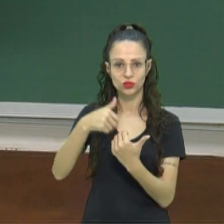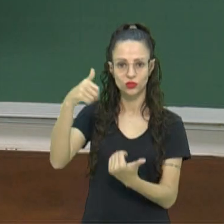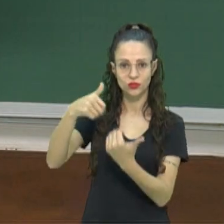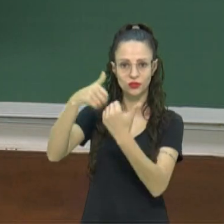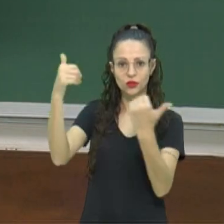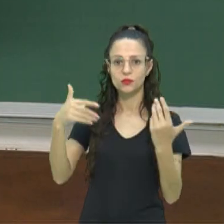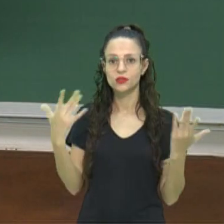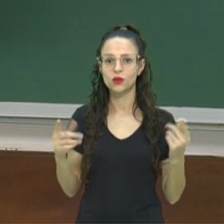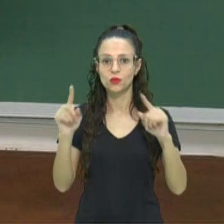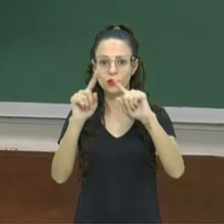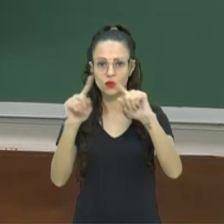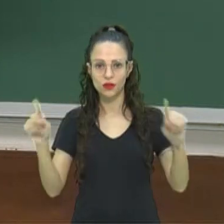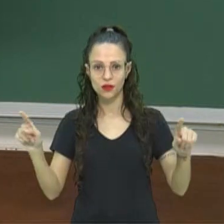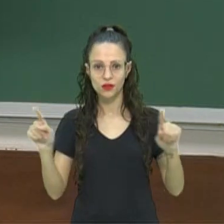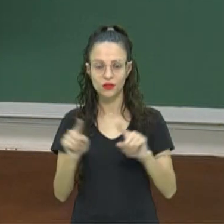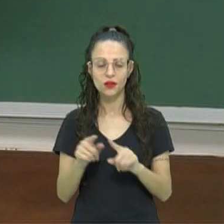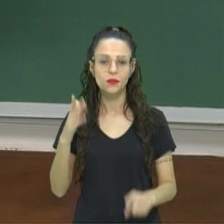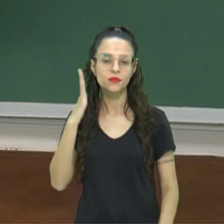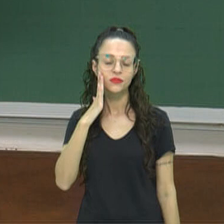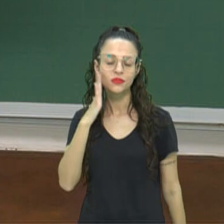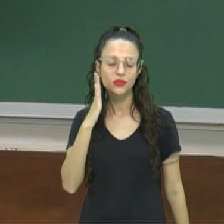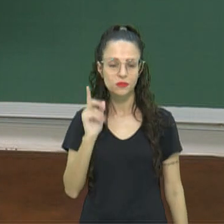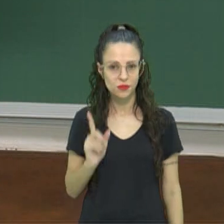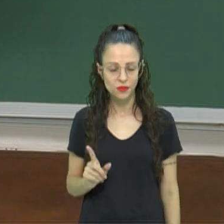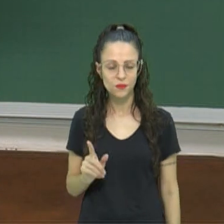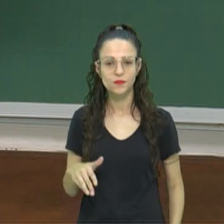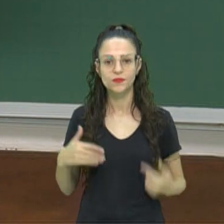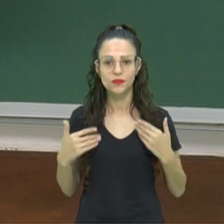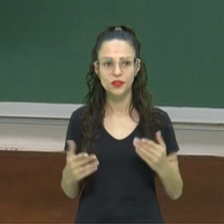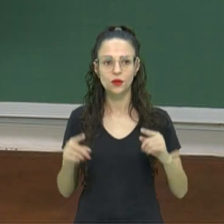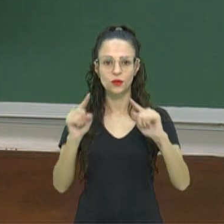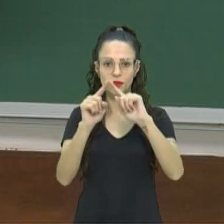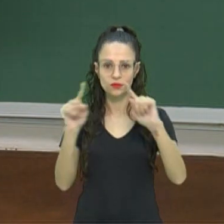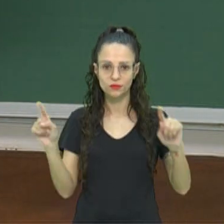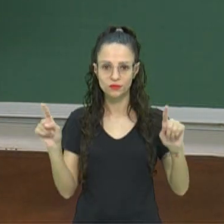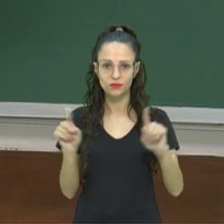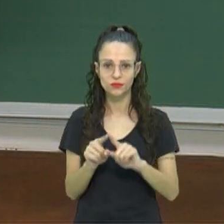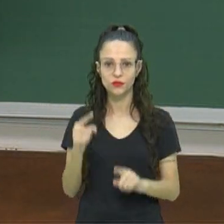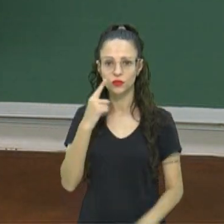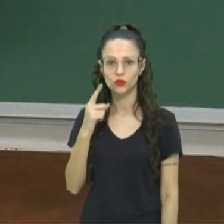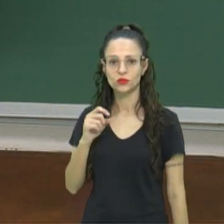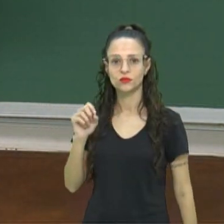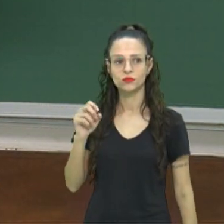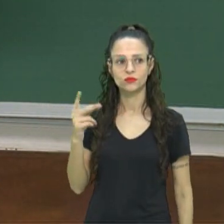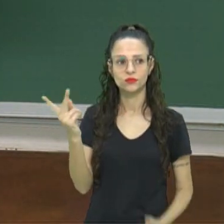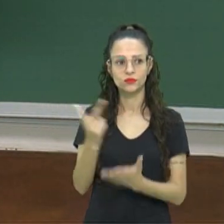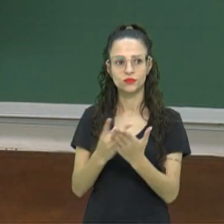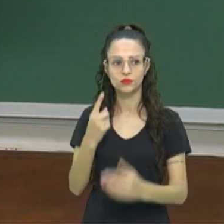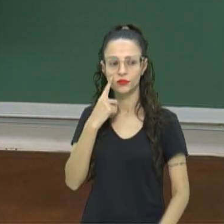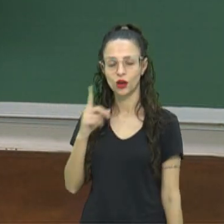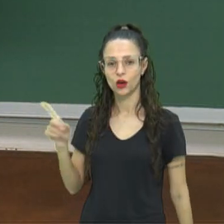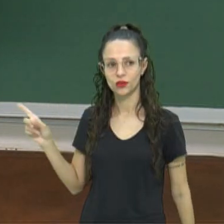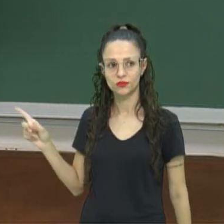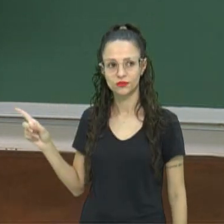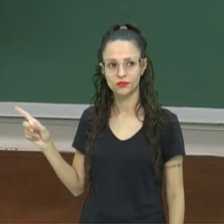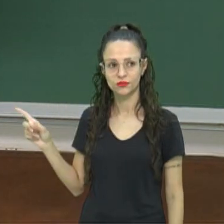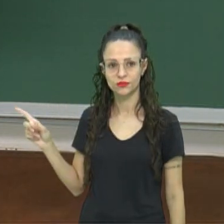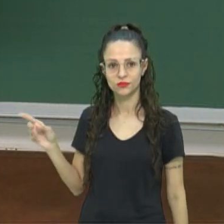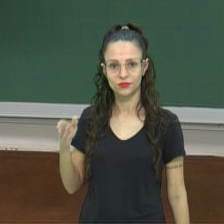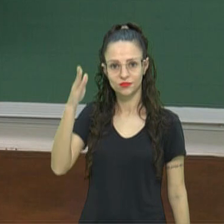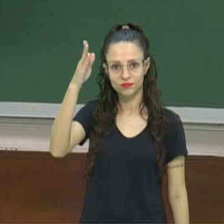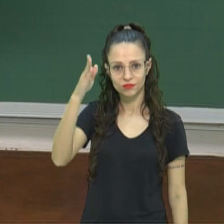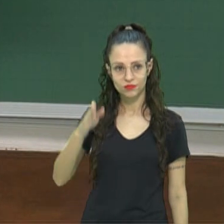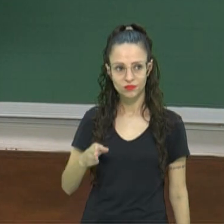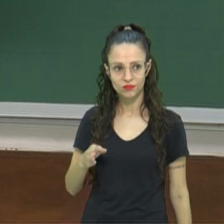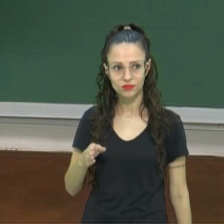do losango, eu preciso das duas diagonais, certo? As diagonais, se você olhar o desenho aqui, ó, por exemplo, essa diagonal menor aqui, ó,